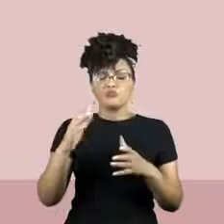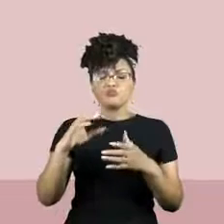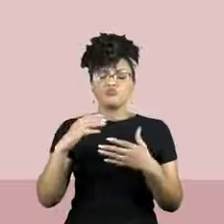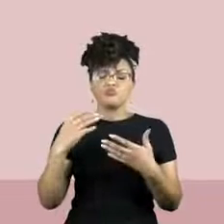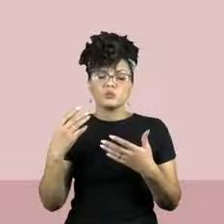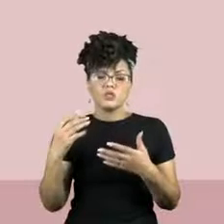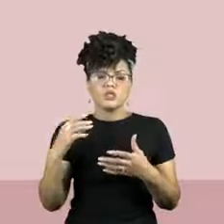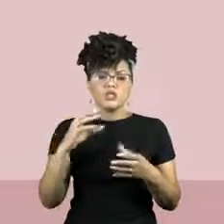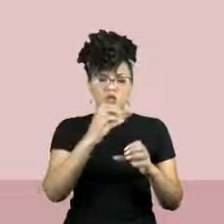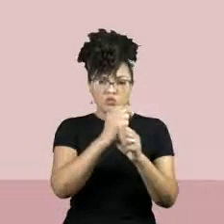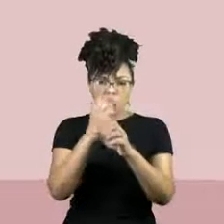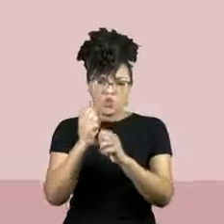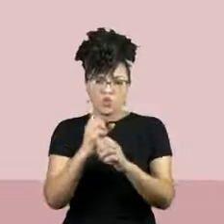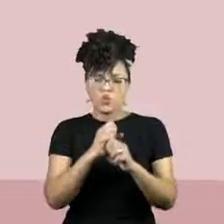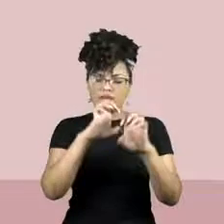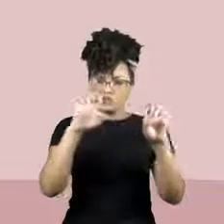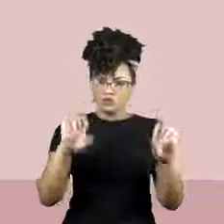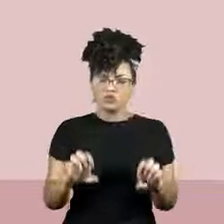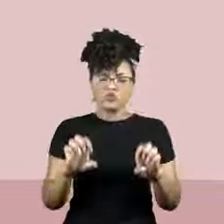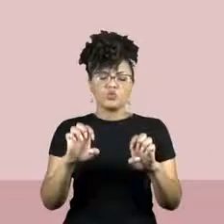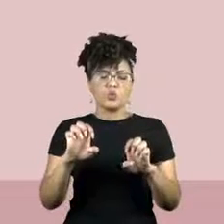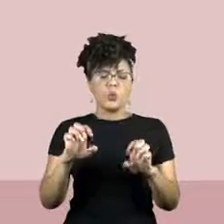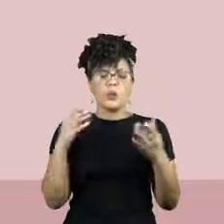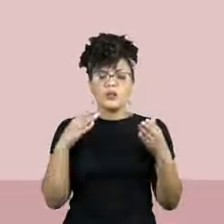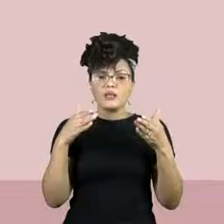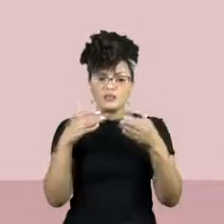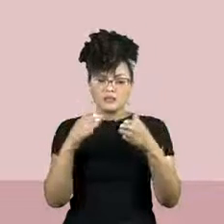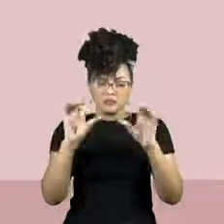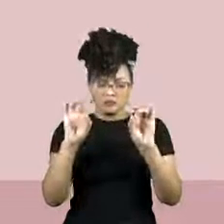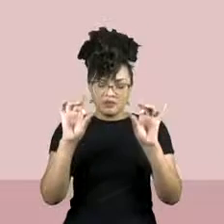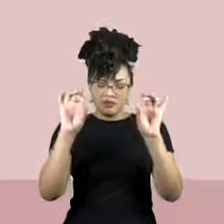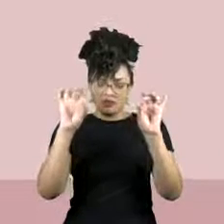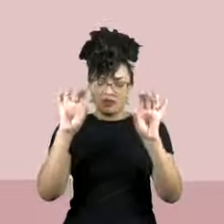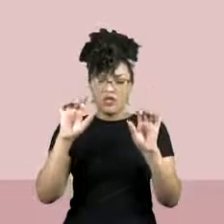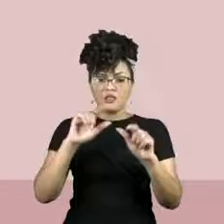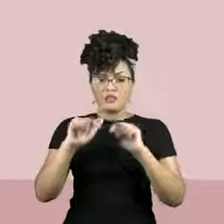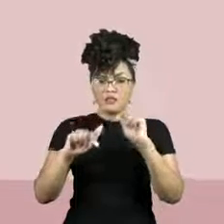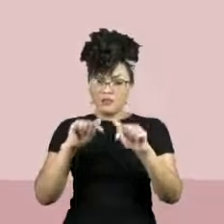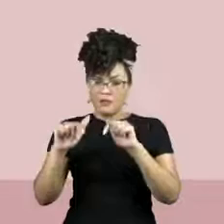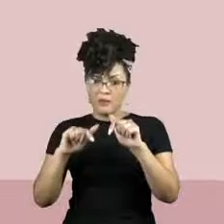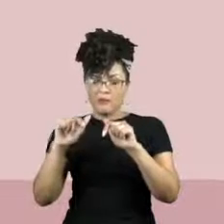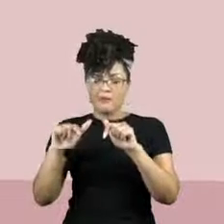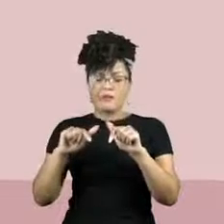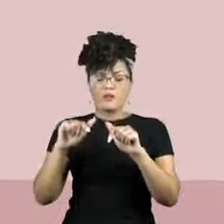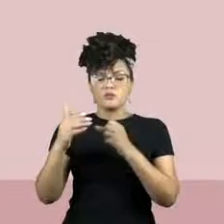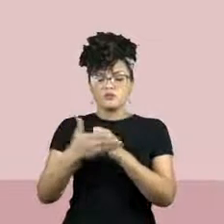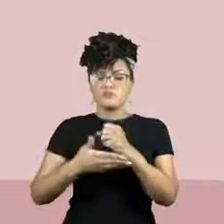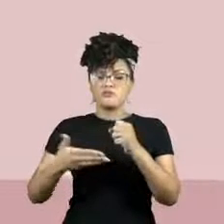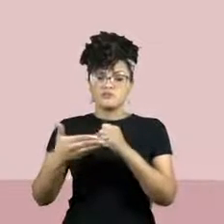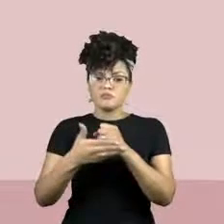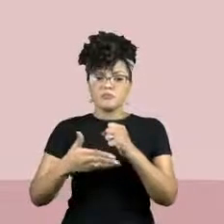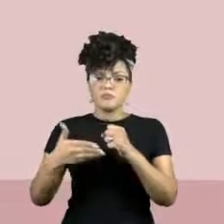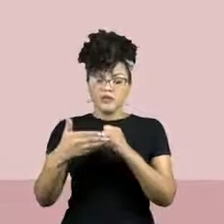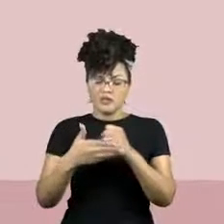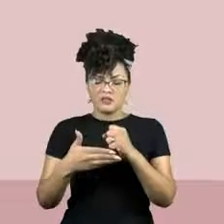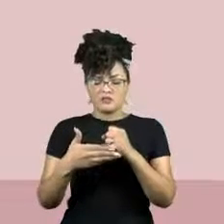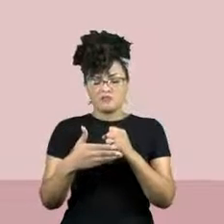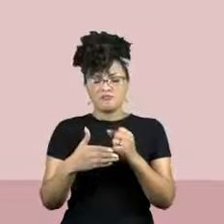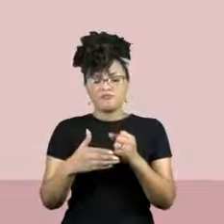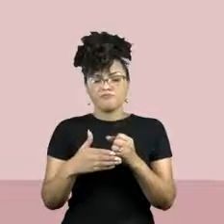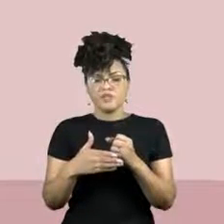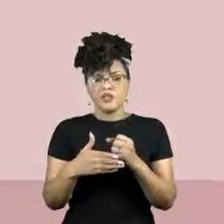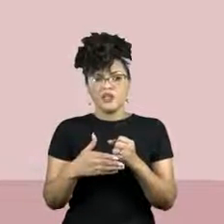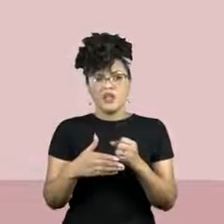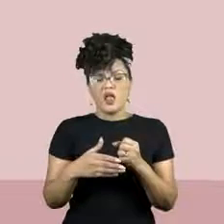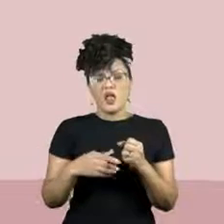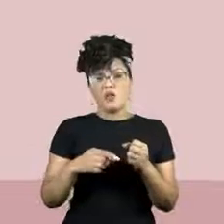de estruturas ou geração de modelos em específico que vão trabalhar em cima dele. Tá? É claro que eu não vou trazer os